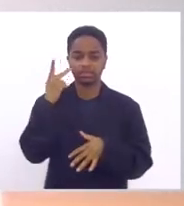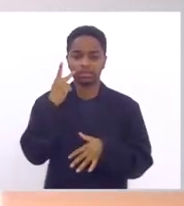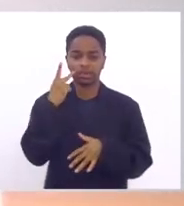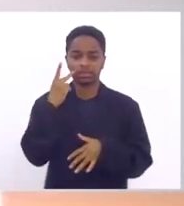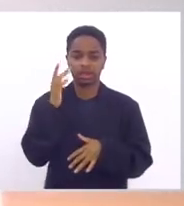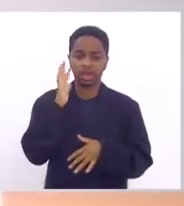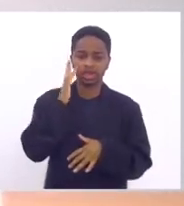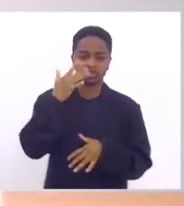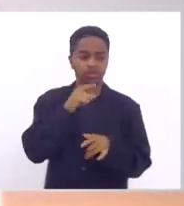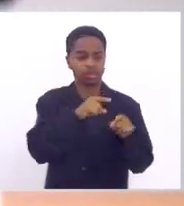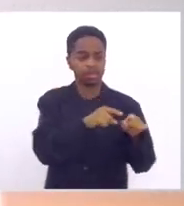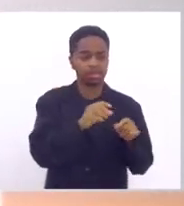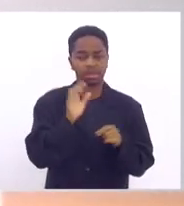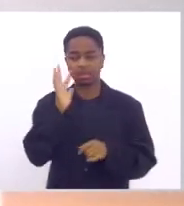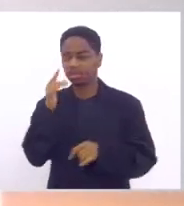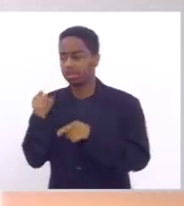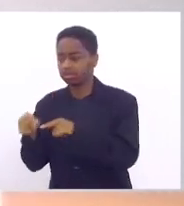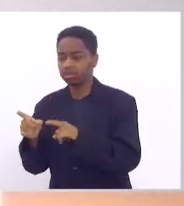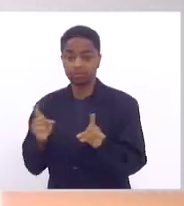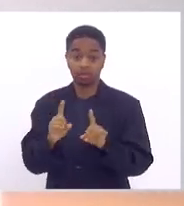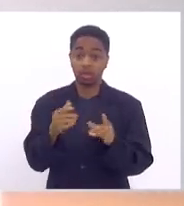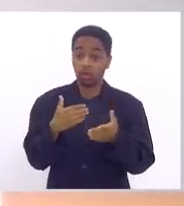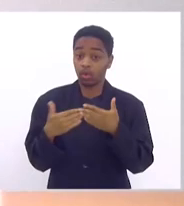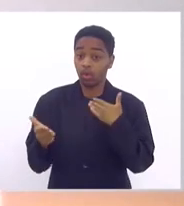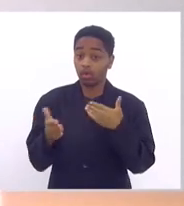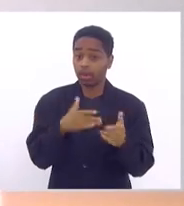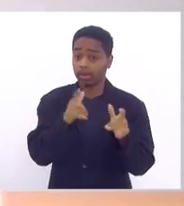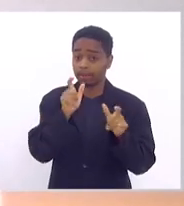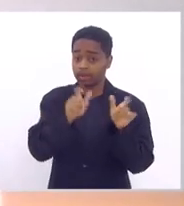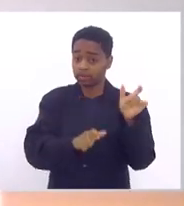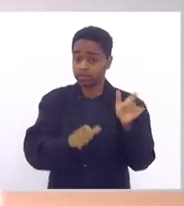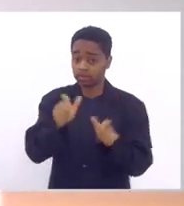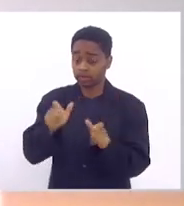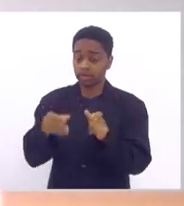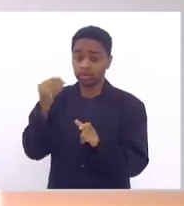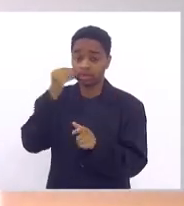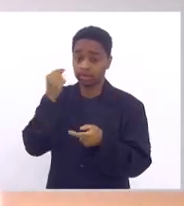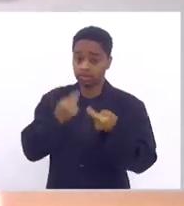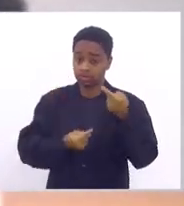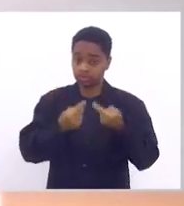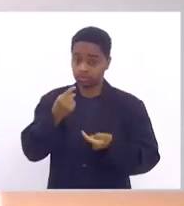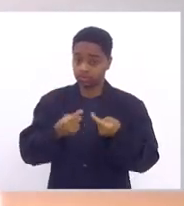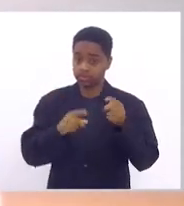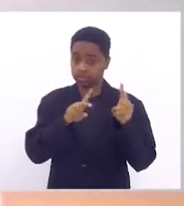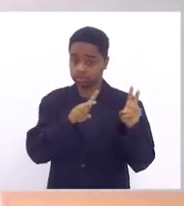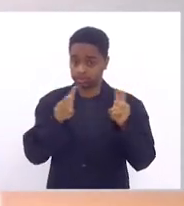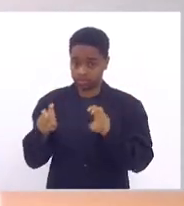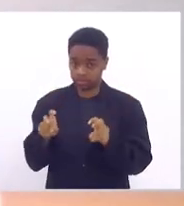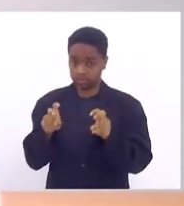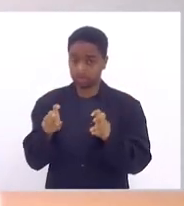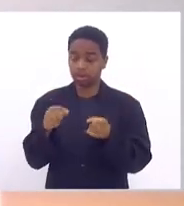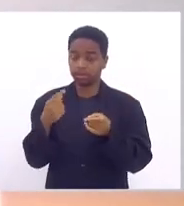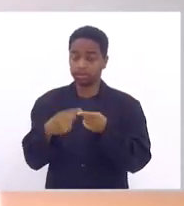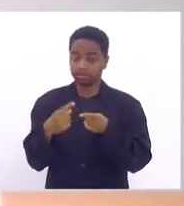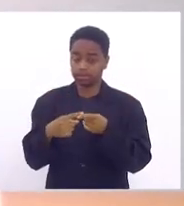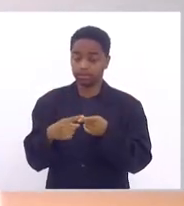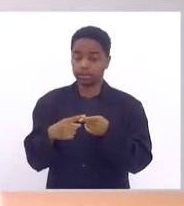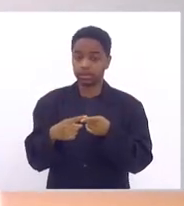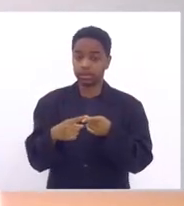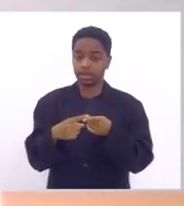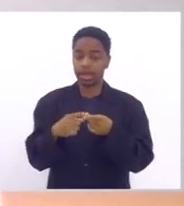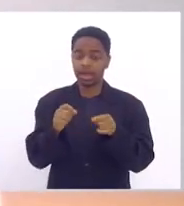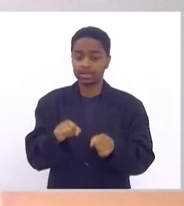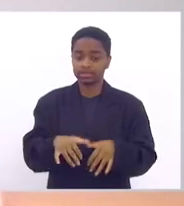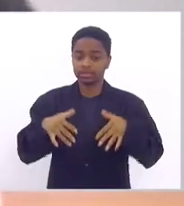caso ou outro o horror seria qualquer outra pessoa tentar discutir este tema cabia a Assembleia Legislativa de São